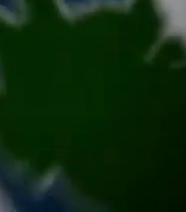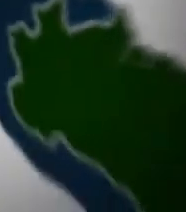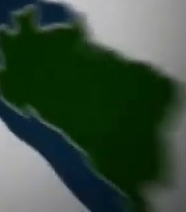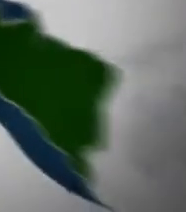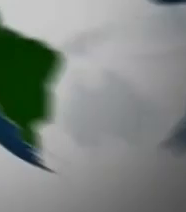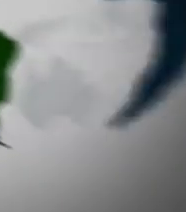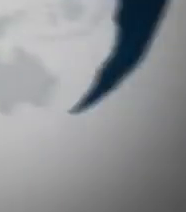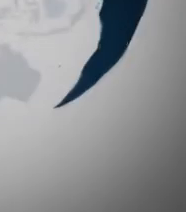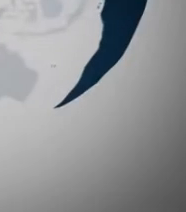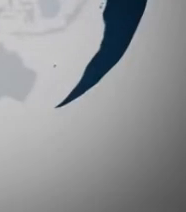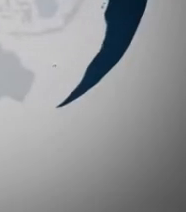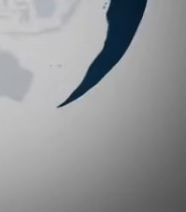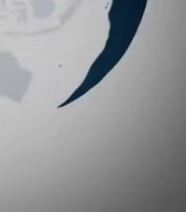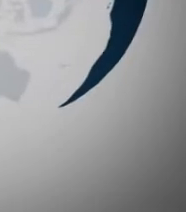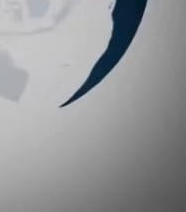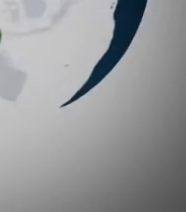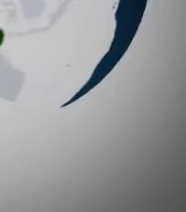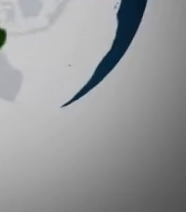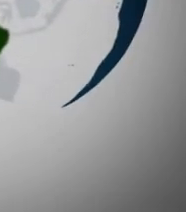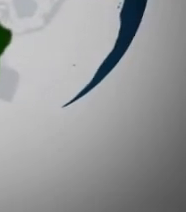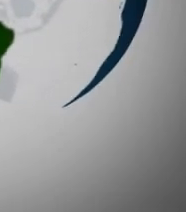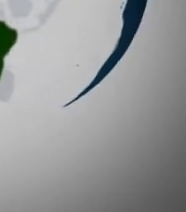E aí